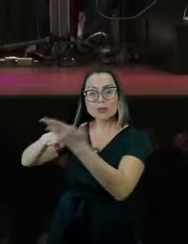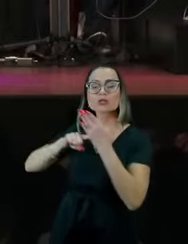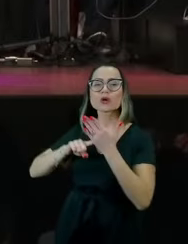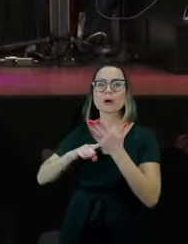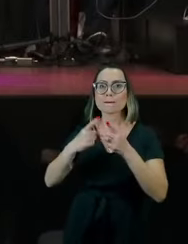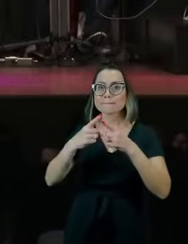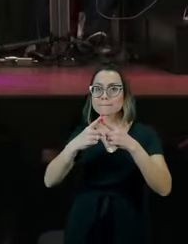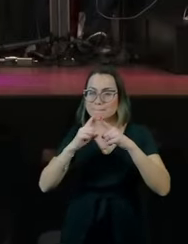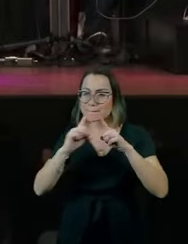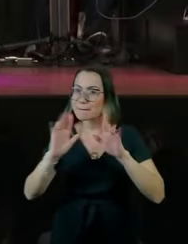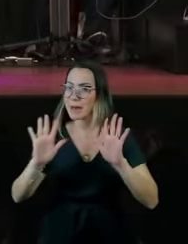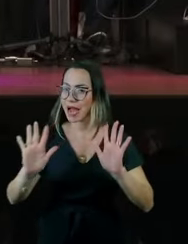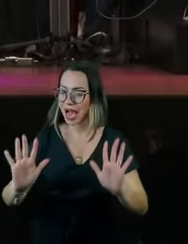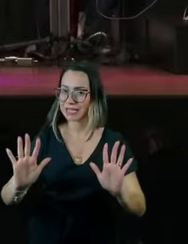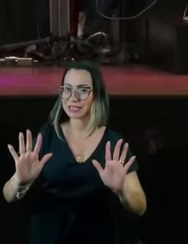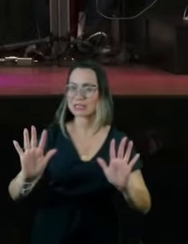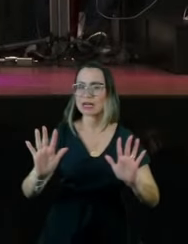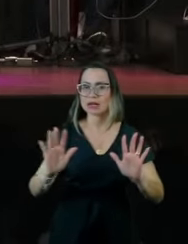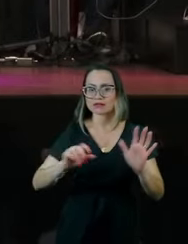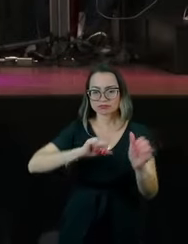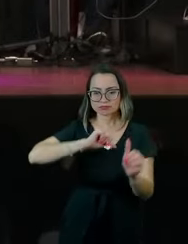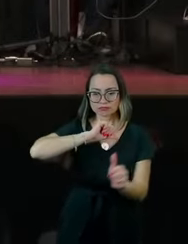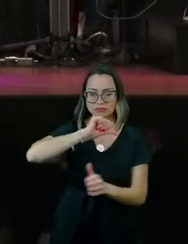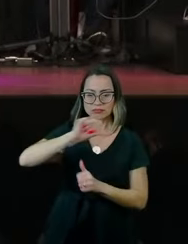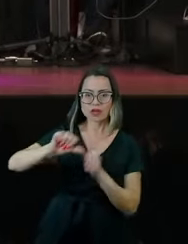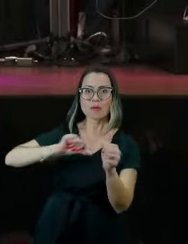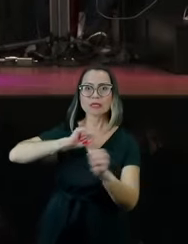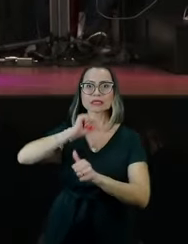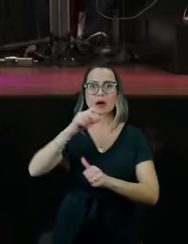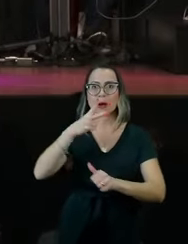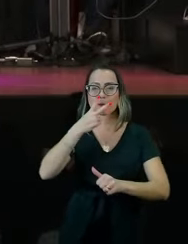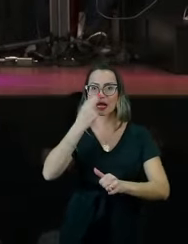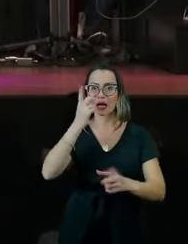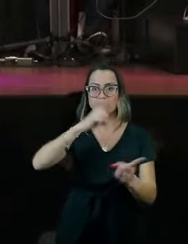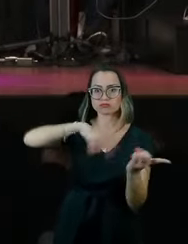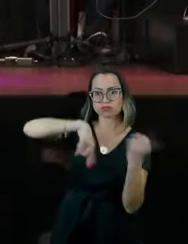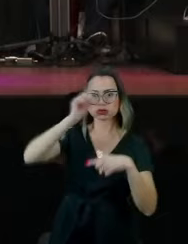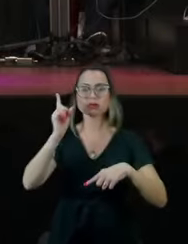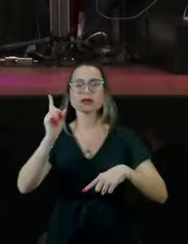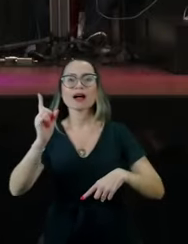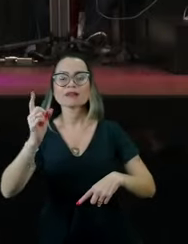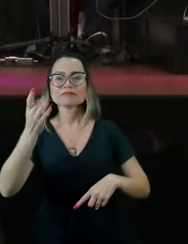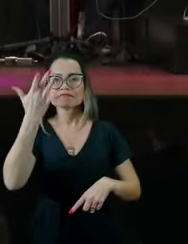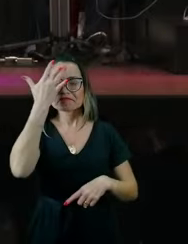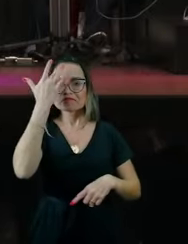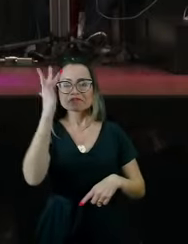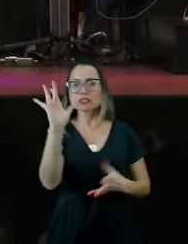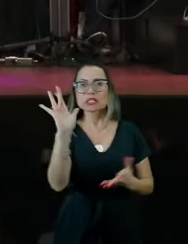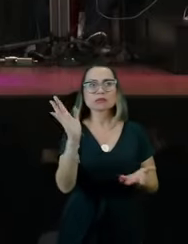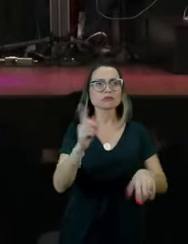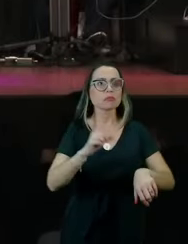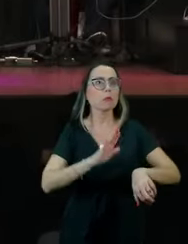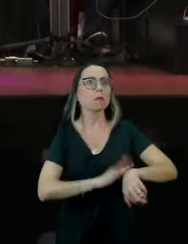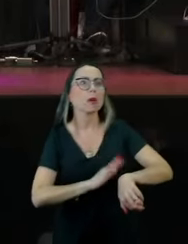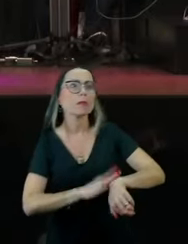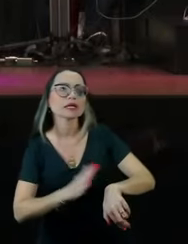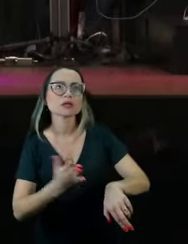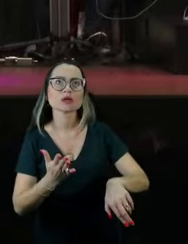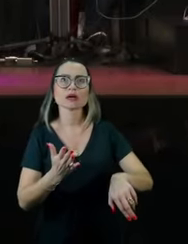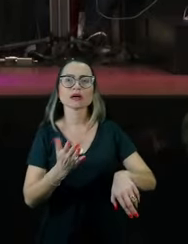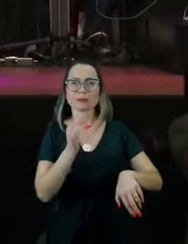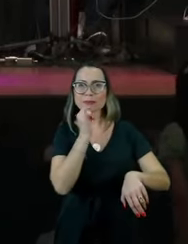transformações que Deus faz é como do dia para a noite. A gente não usa essa expressão. A gente não sabe exatamente qual foi o momento que ficou